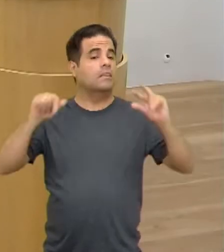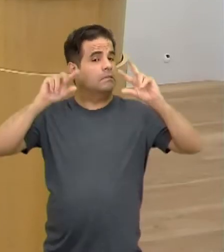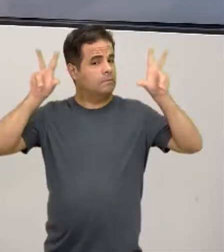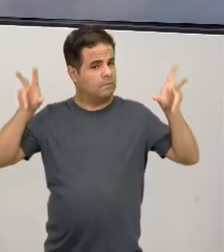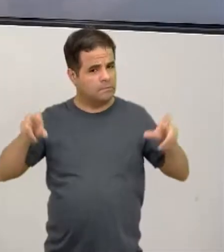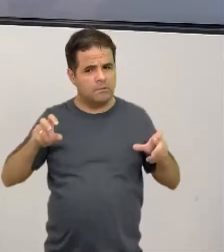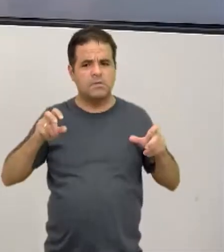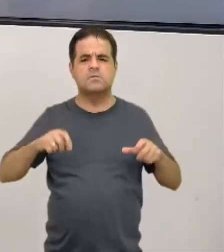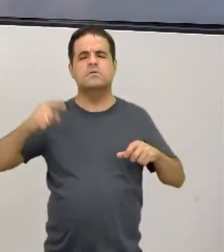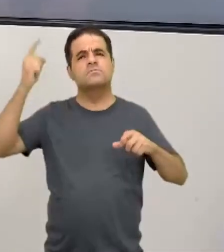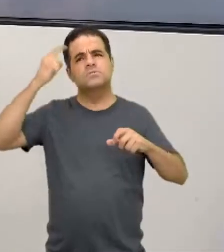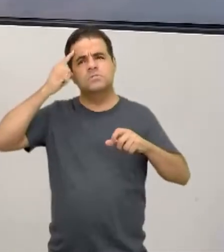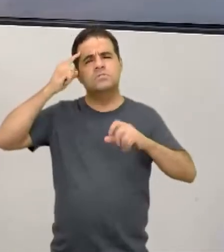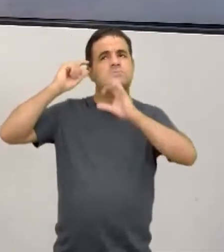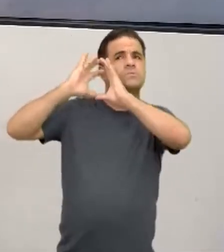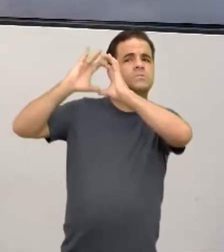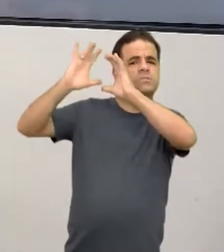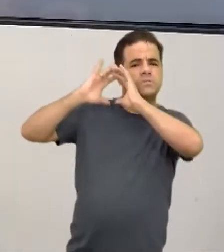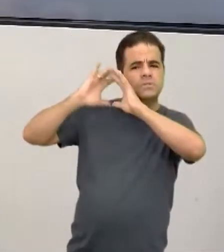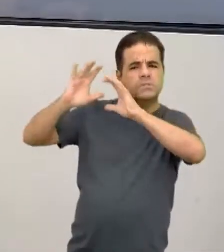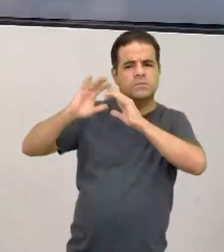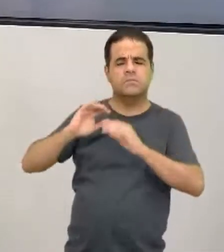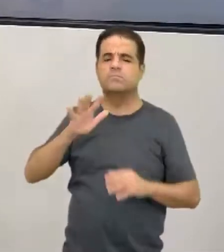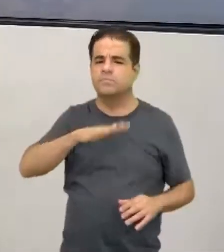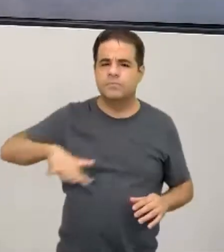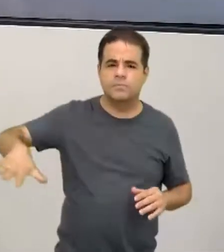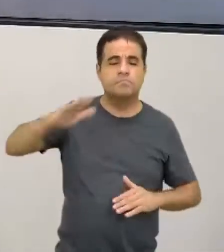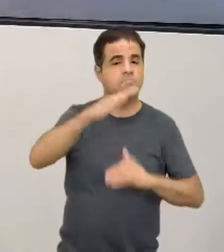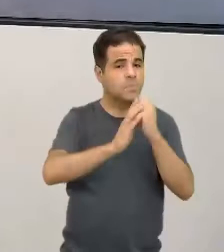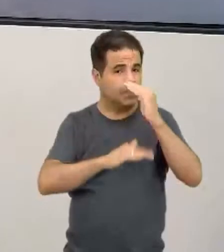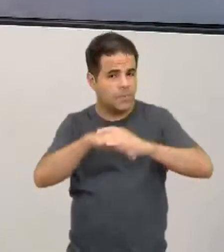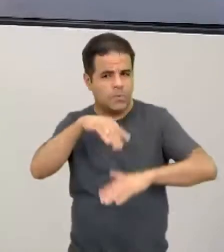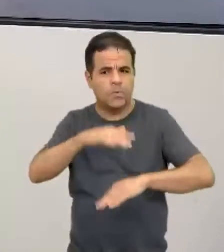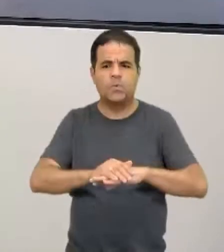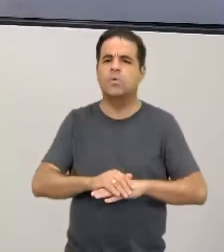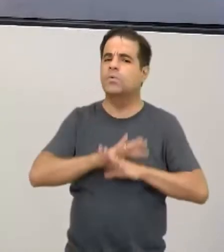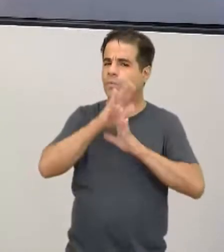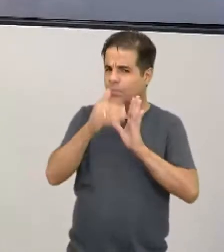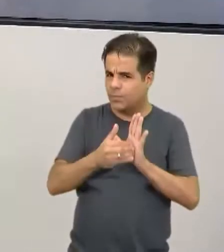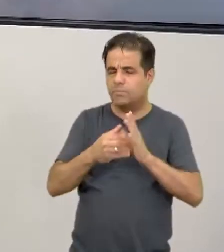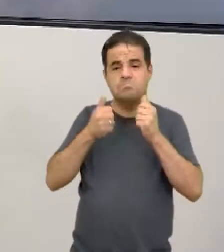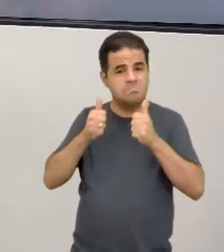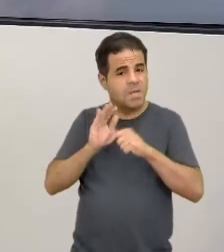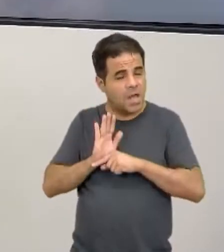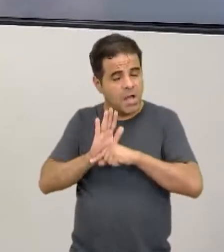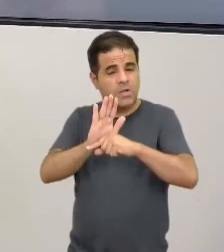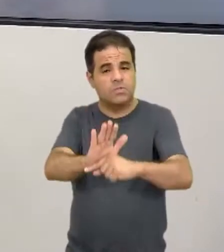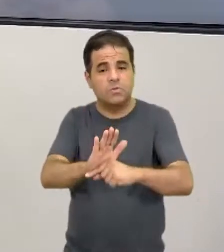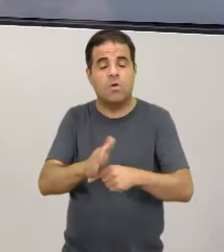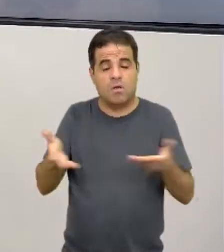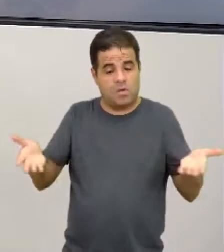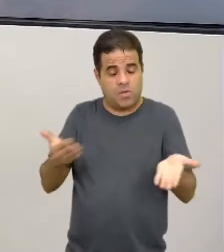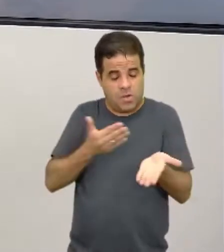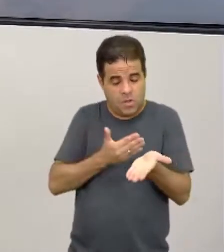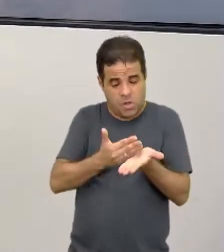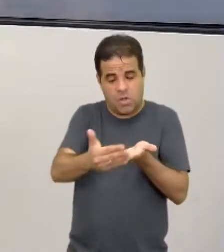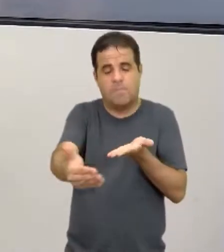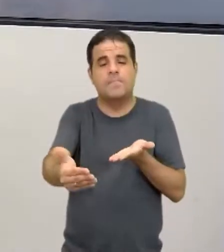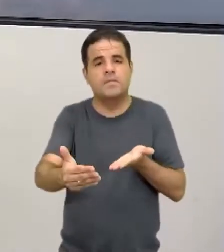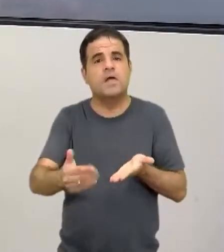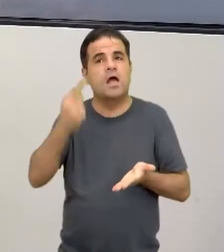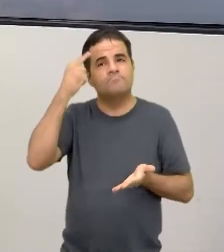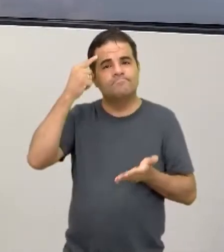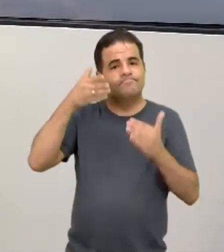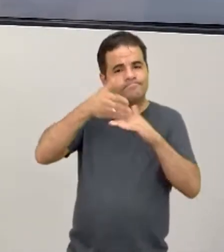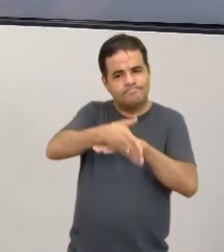questões cerebrais, desenvolvimento E da das habilidades, inteligência, das habilidades, isso mesmo. E aí, gente, para a gente começar, então, e para